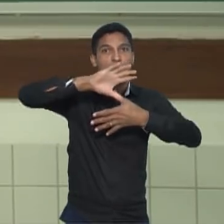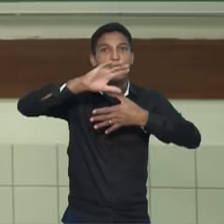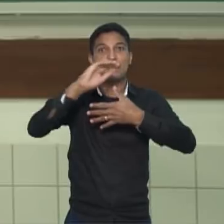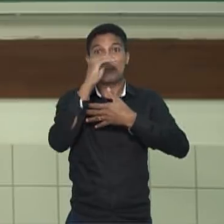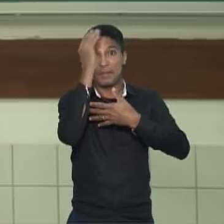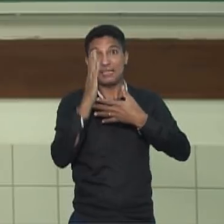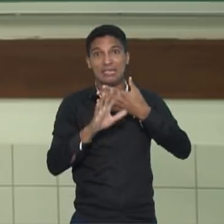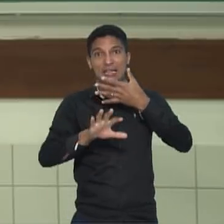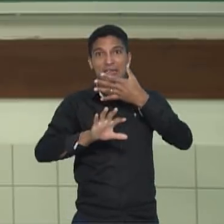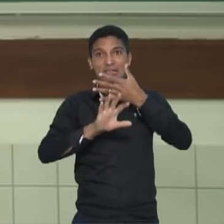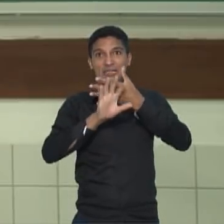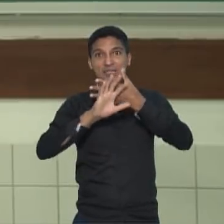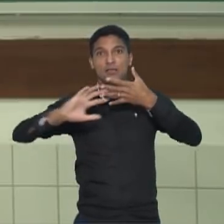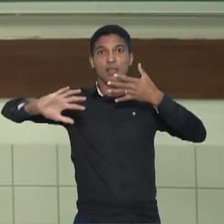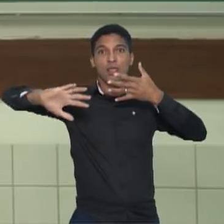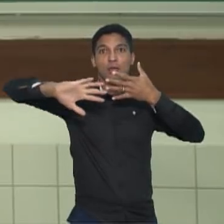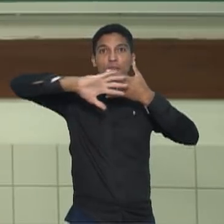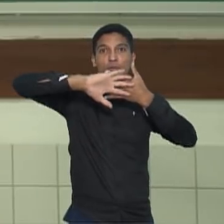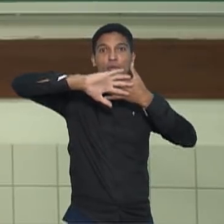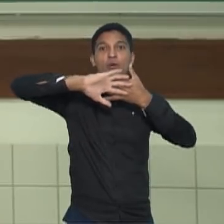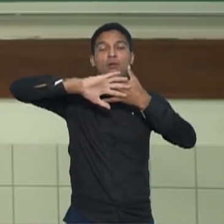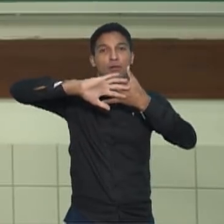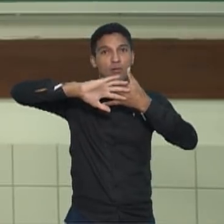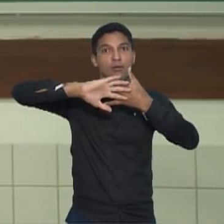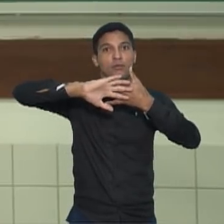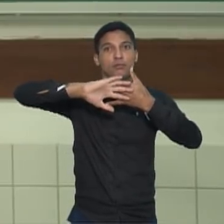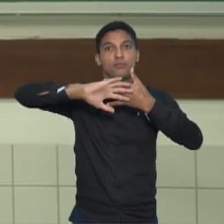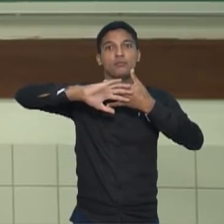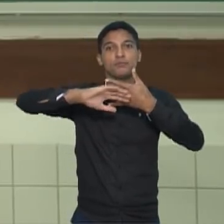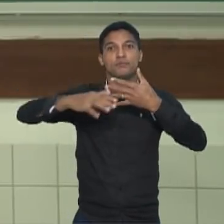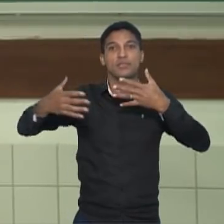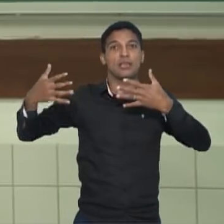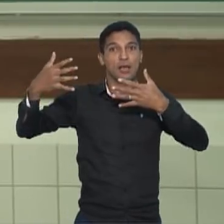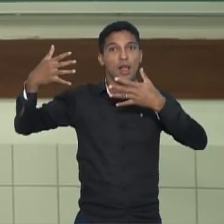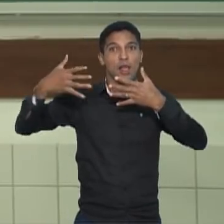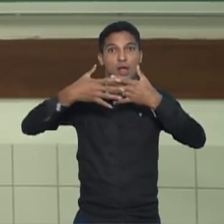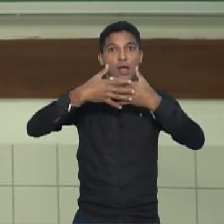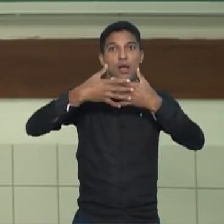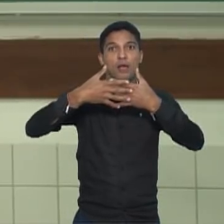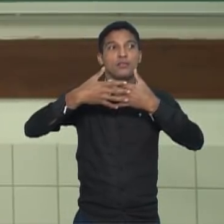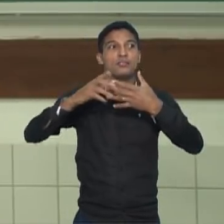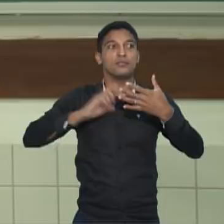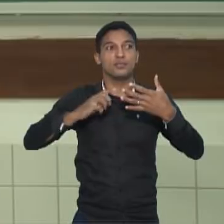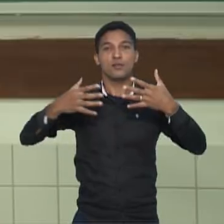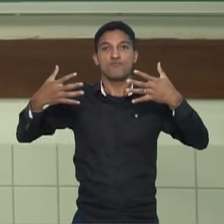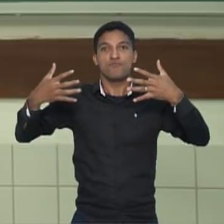base na teoria da deriva continental, que acaba mostrando esse encaixe.